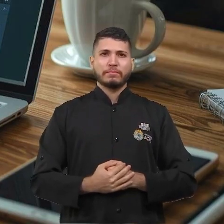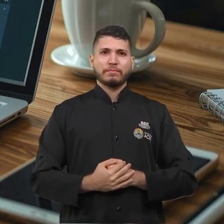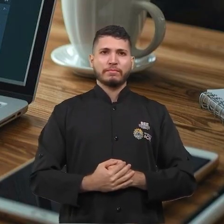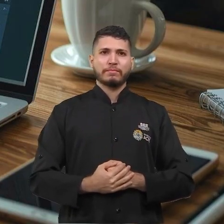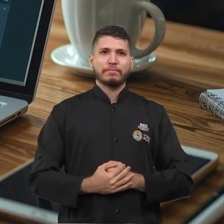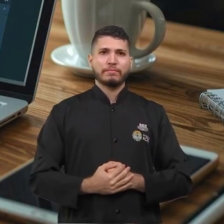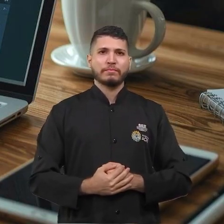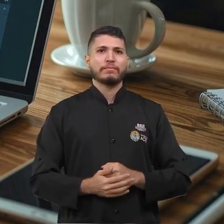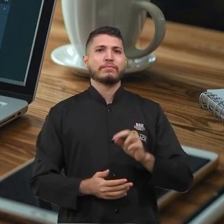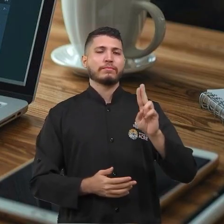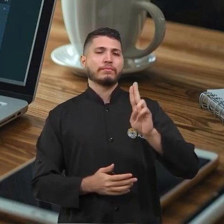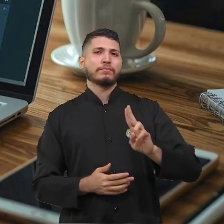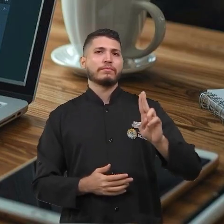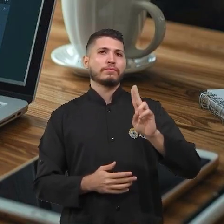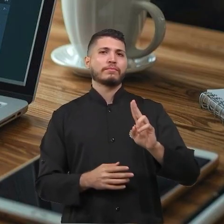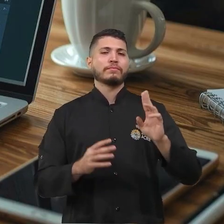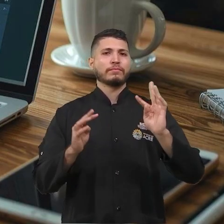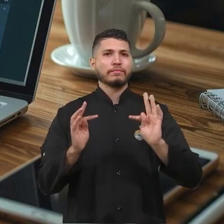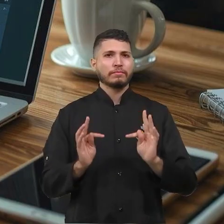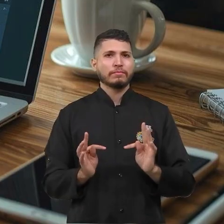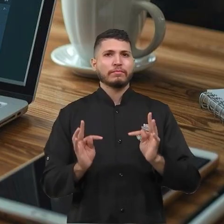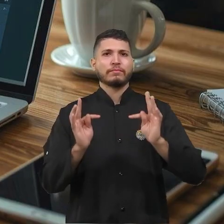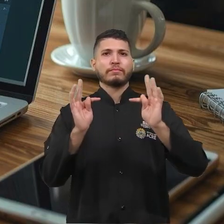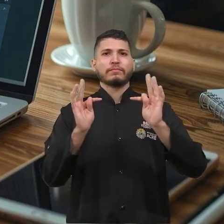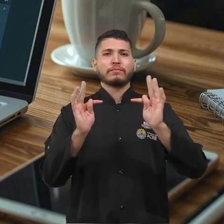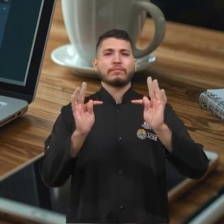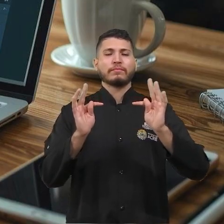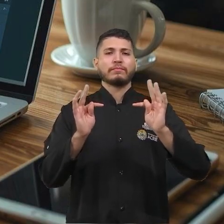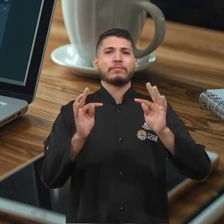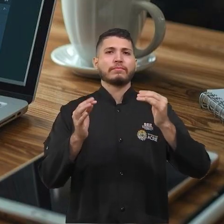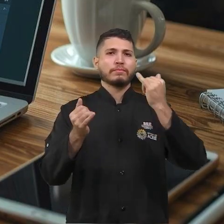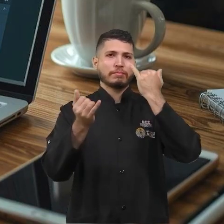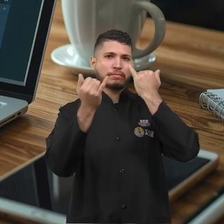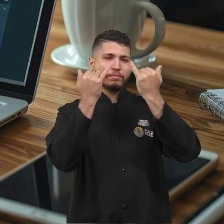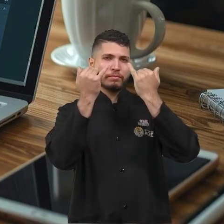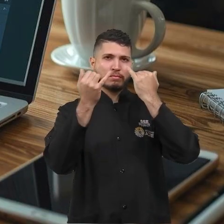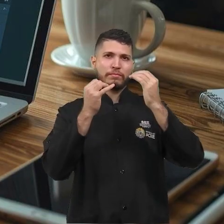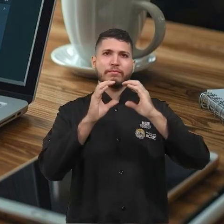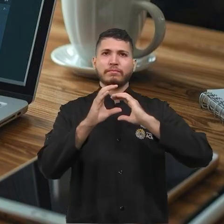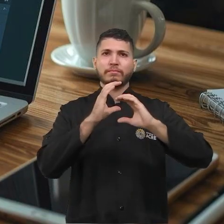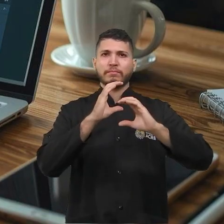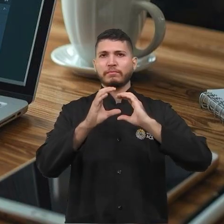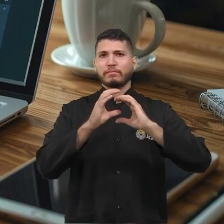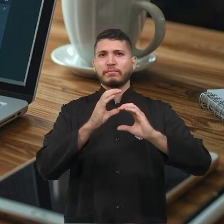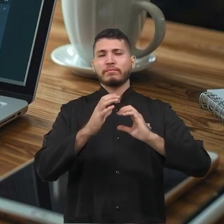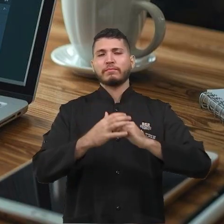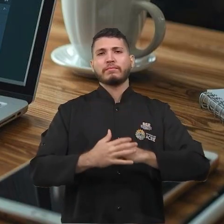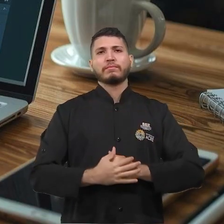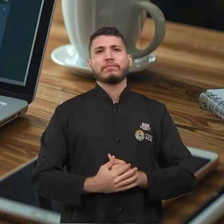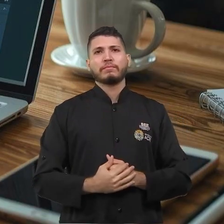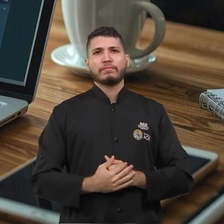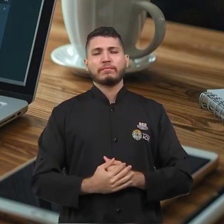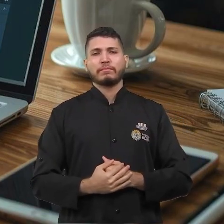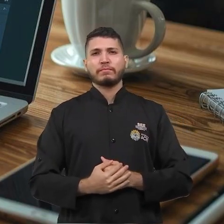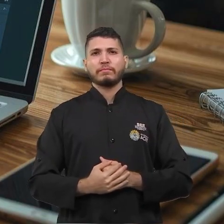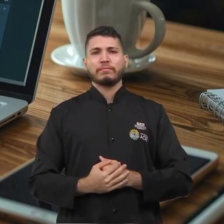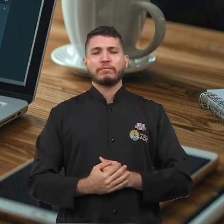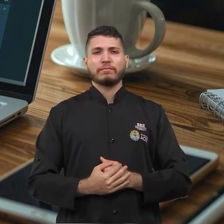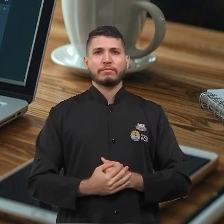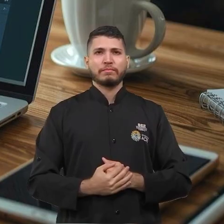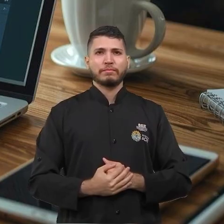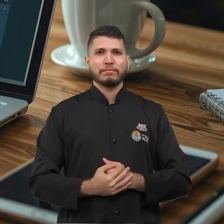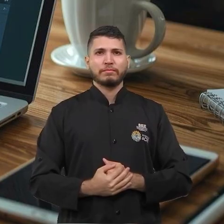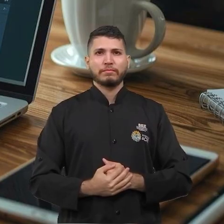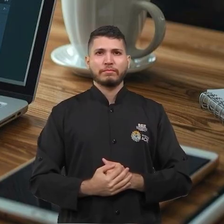empresa, utilizando o quê? Utilizando tecnologias de informação e principalmente aí